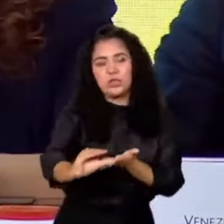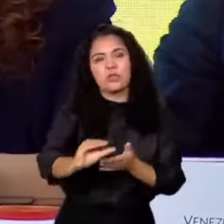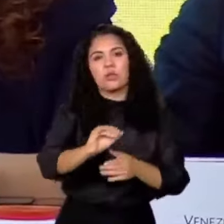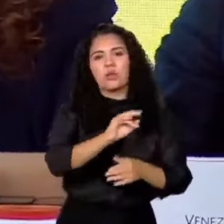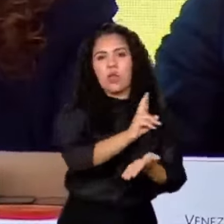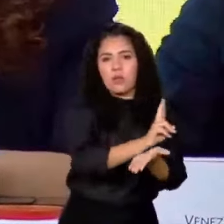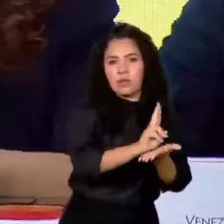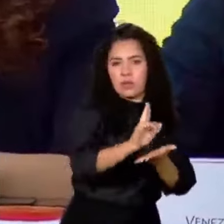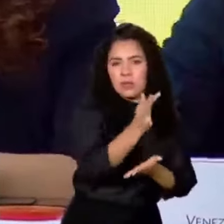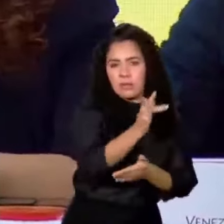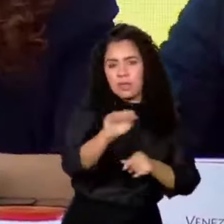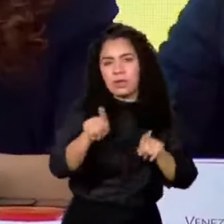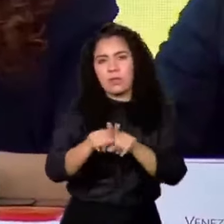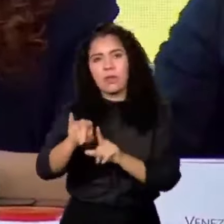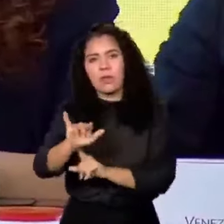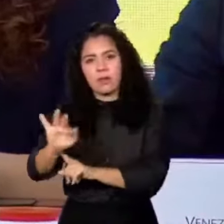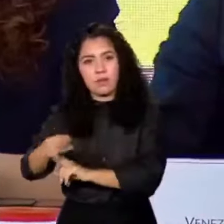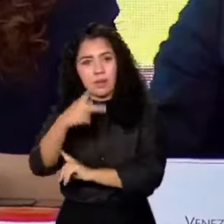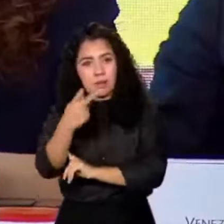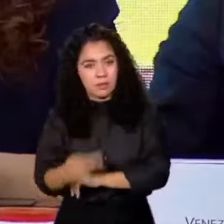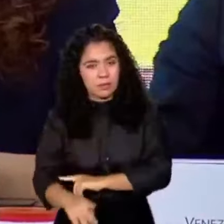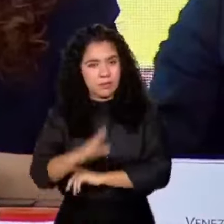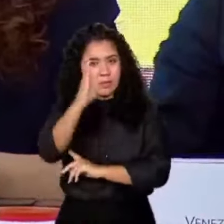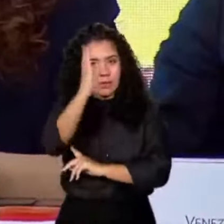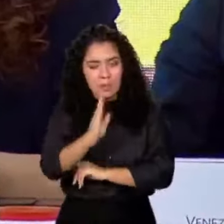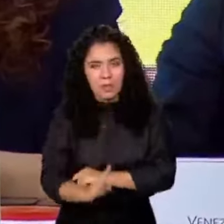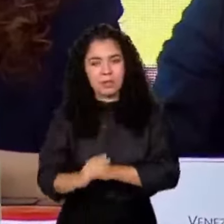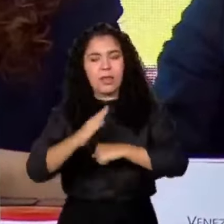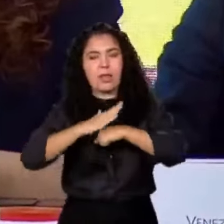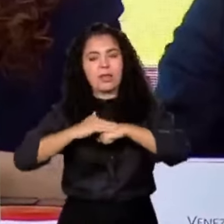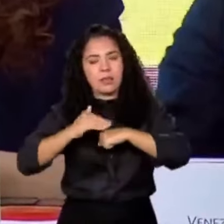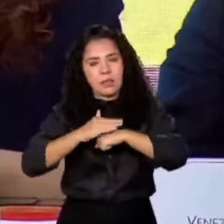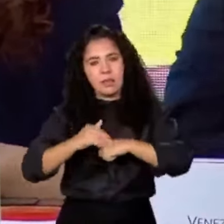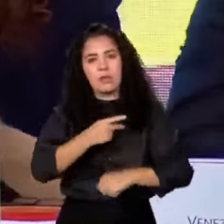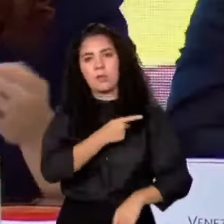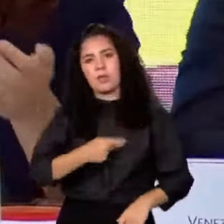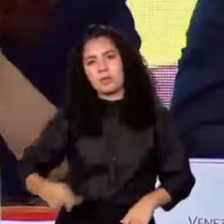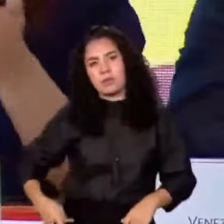federais de ensino desse país, o nosso querido presidente Luiz Inácio Lula da Silva.